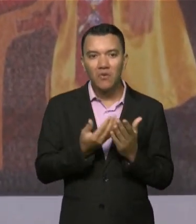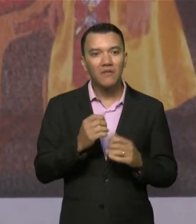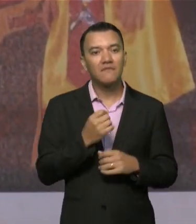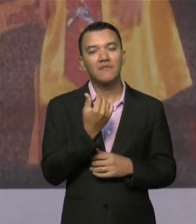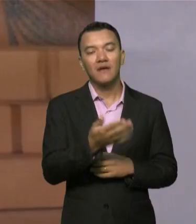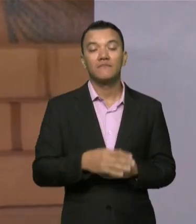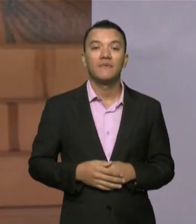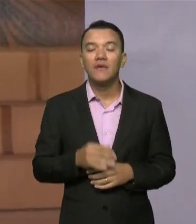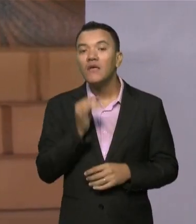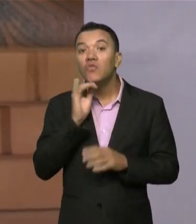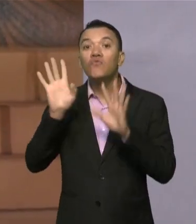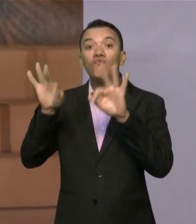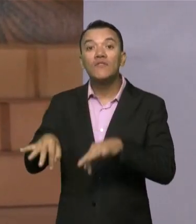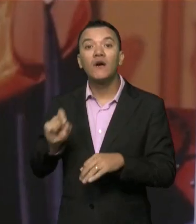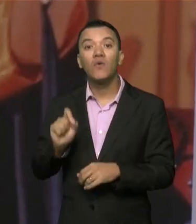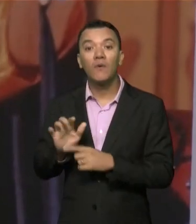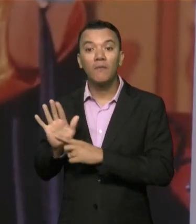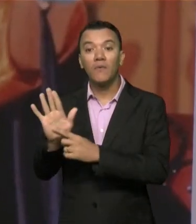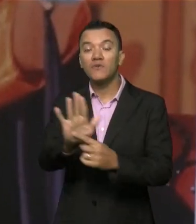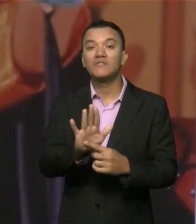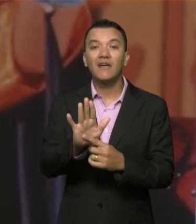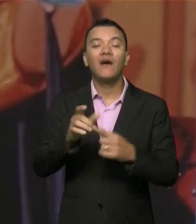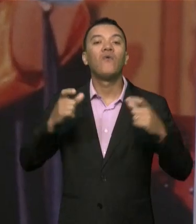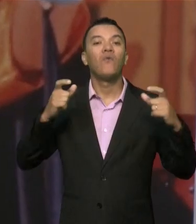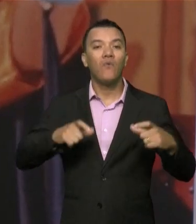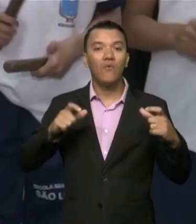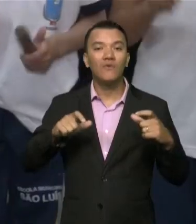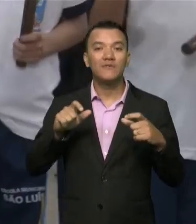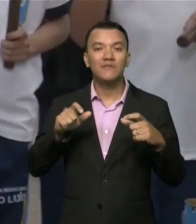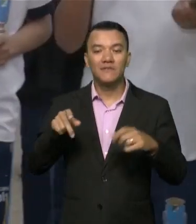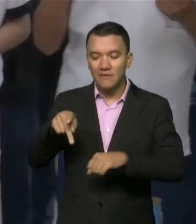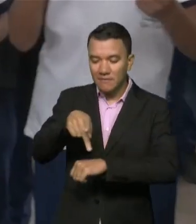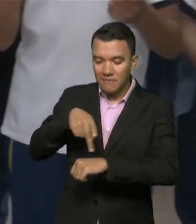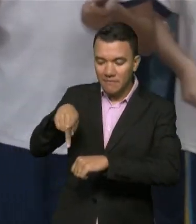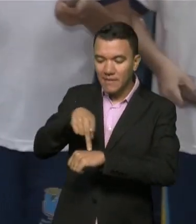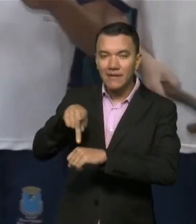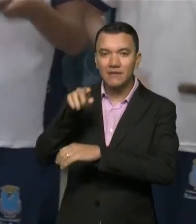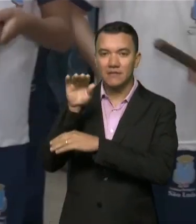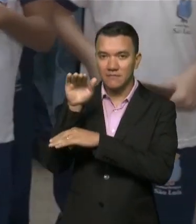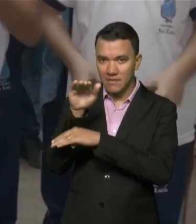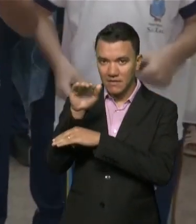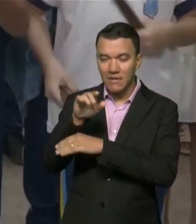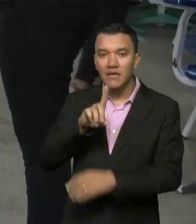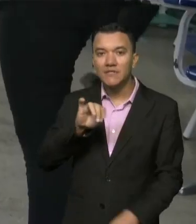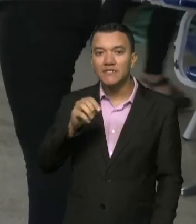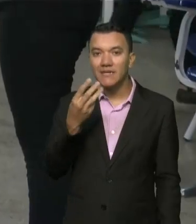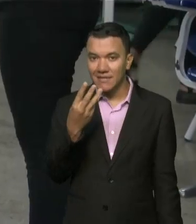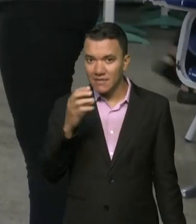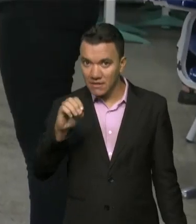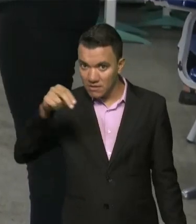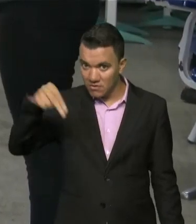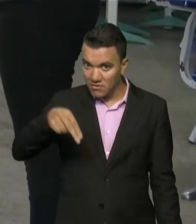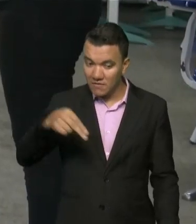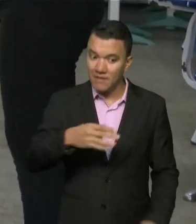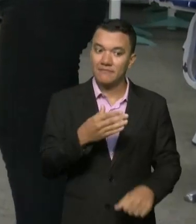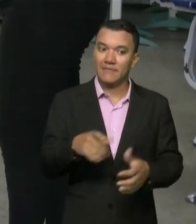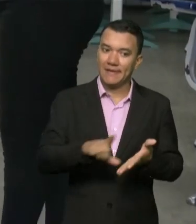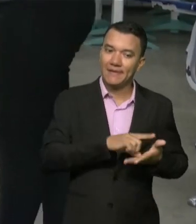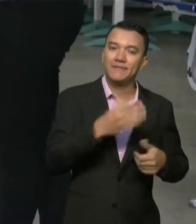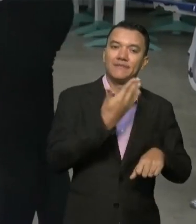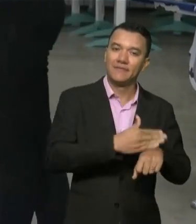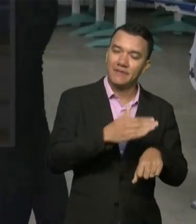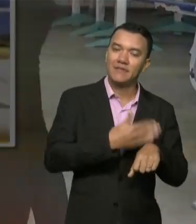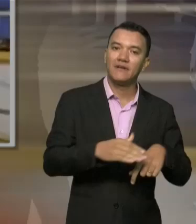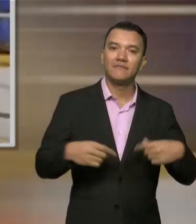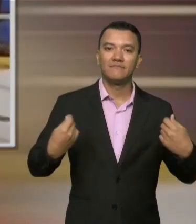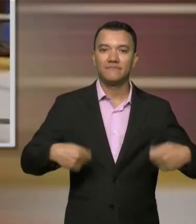apresentação final, que este ano acontecerá na Praça Maria Aragão, no dia 30 de novembro. Até lá, tem muito ensaio pela frente.